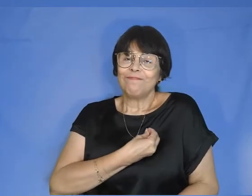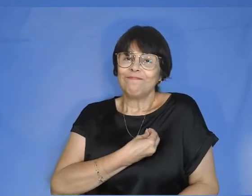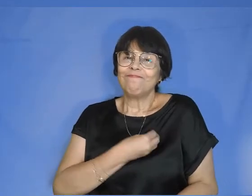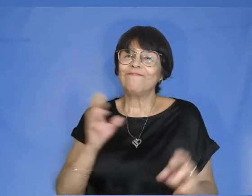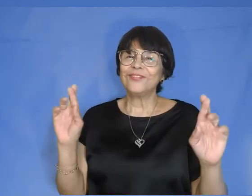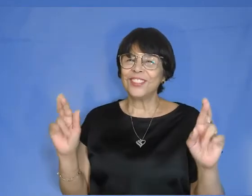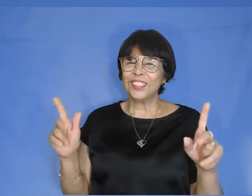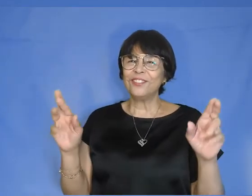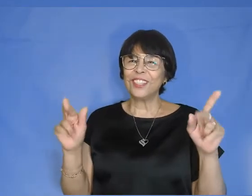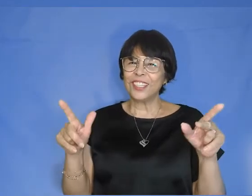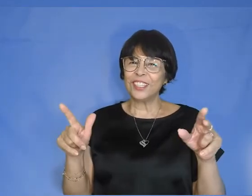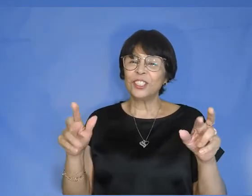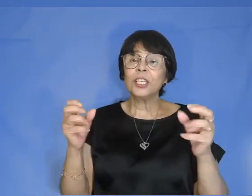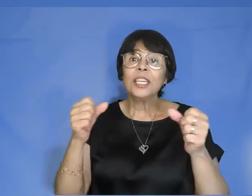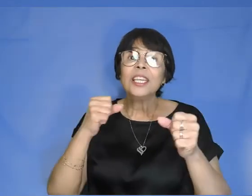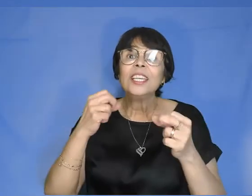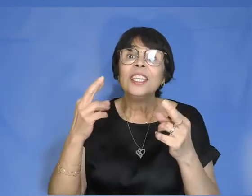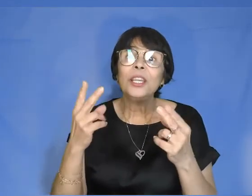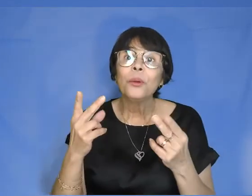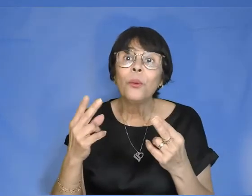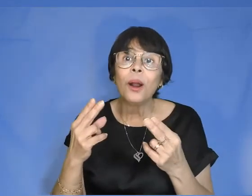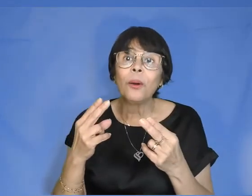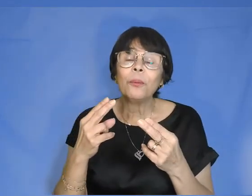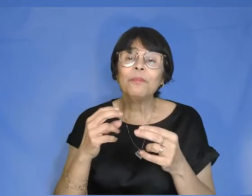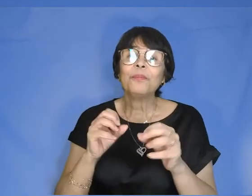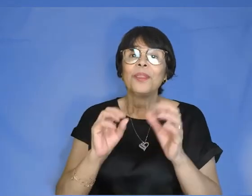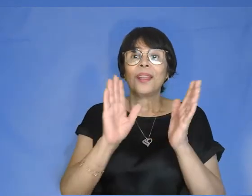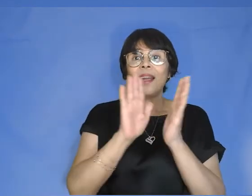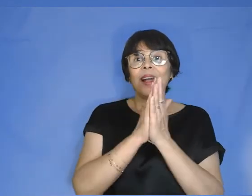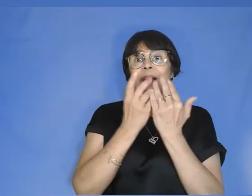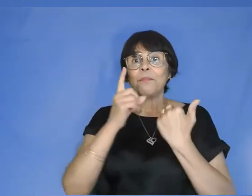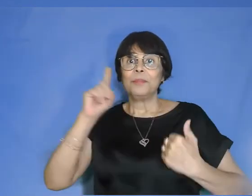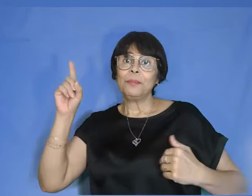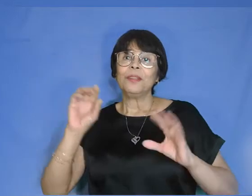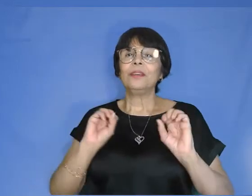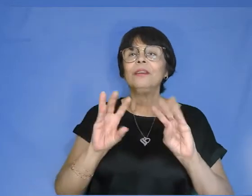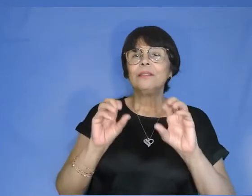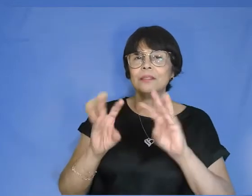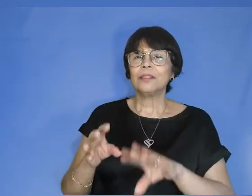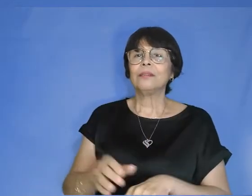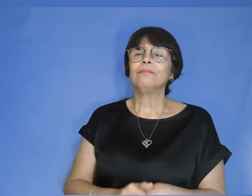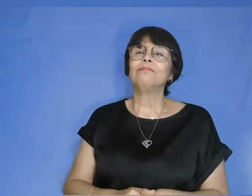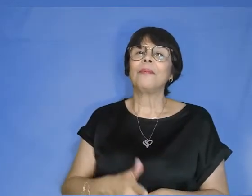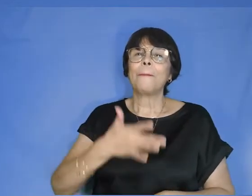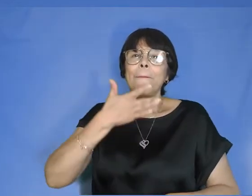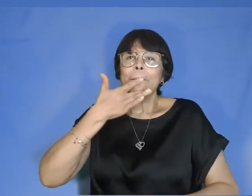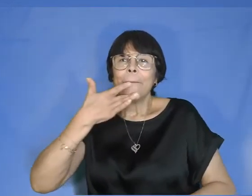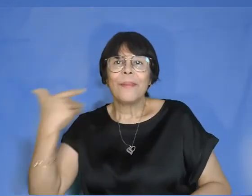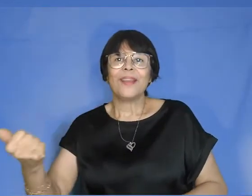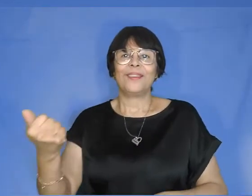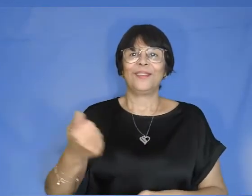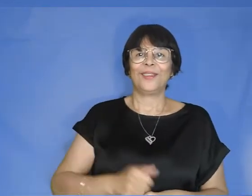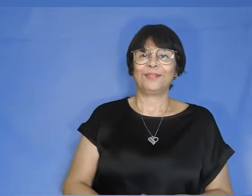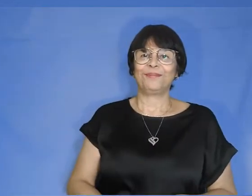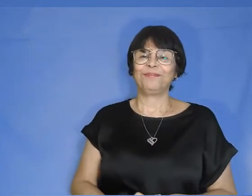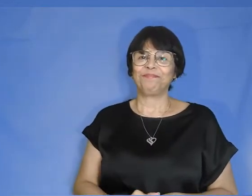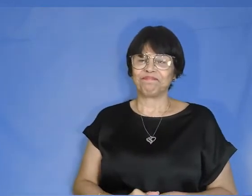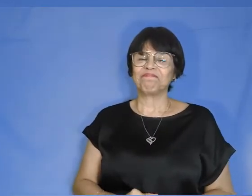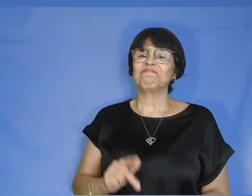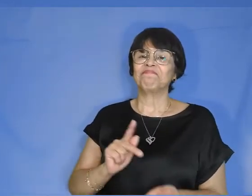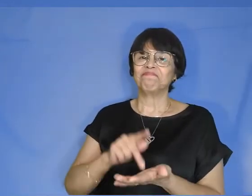Não, nós não somos inspirados por Deus, mas podemos ser cheios do Espírito Santo, de tal forma que a nossa mente iluminada